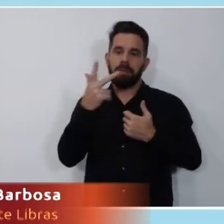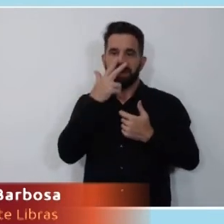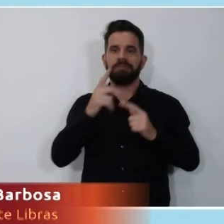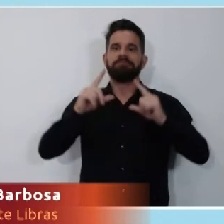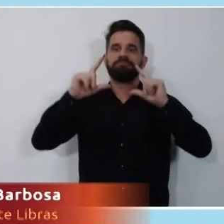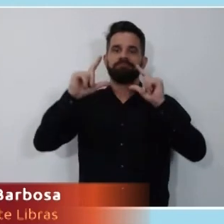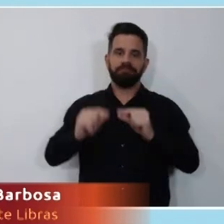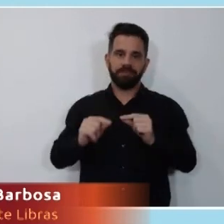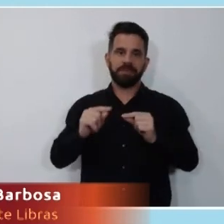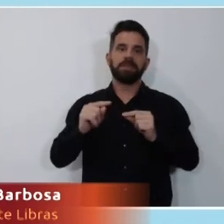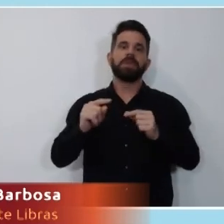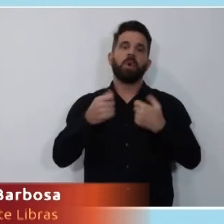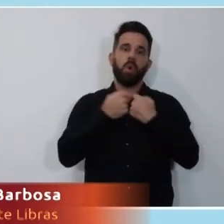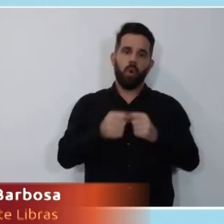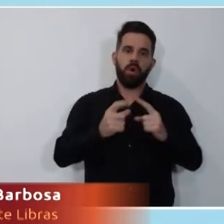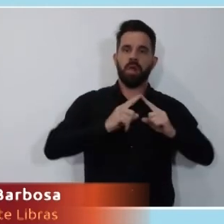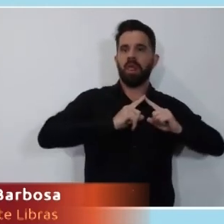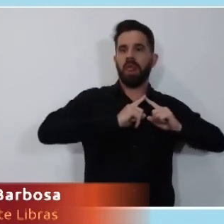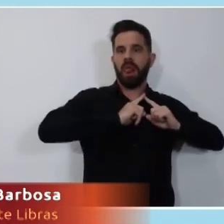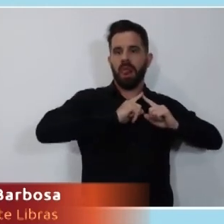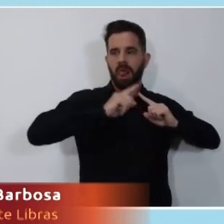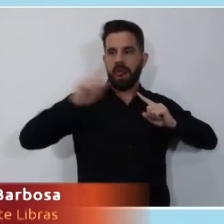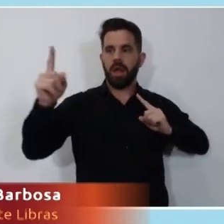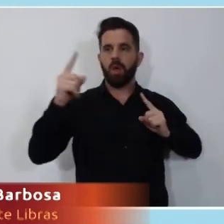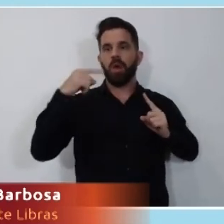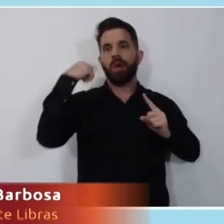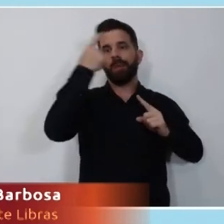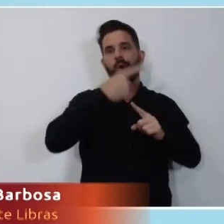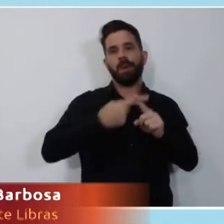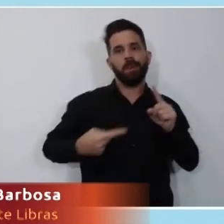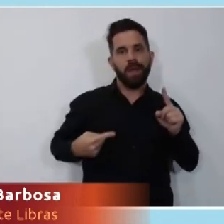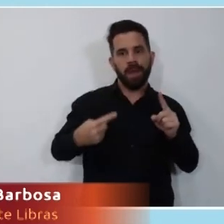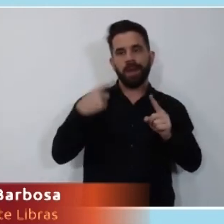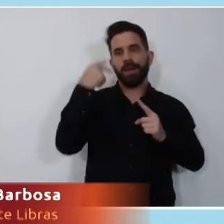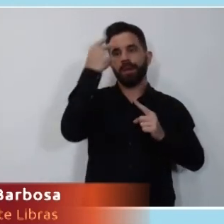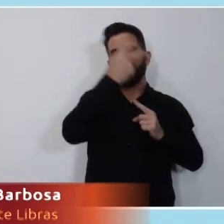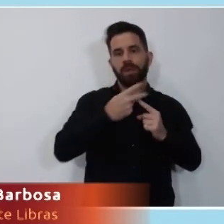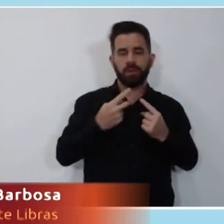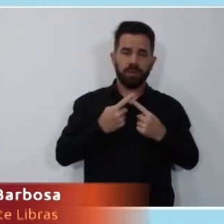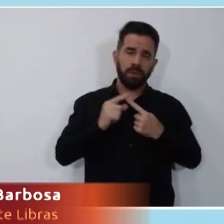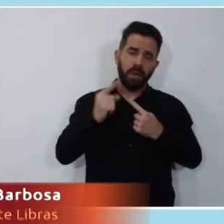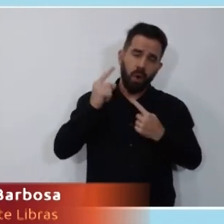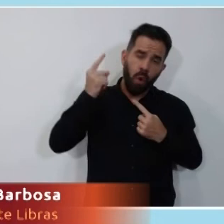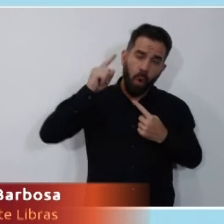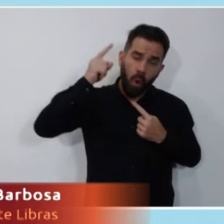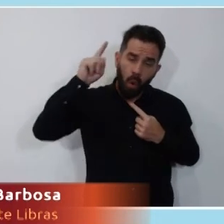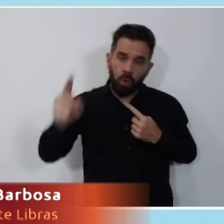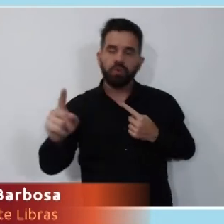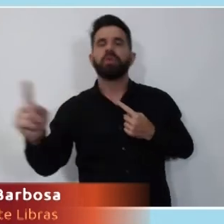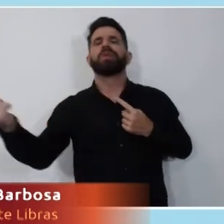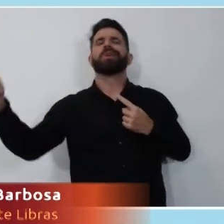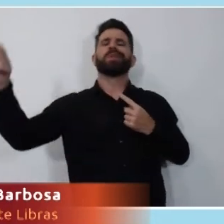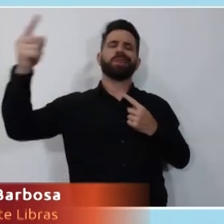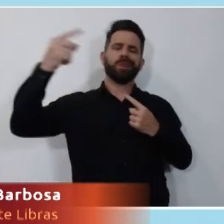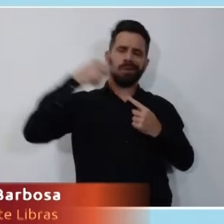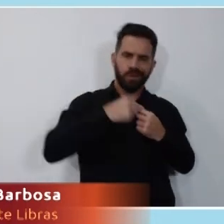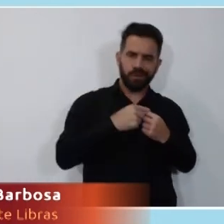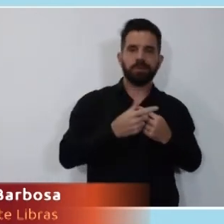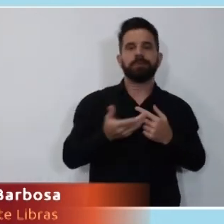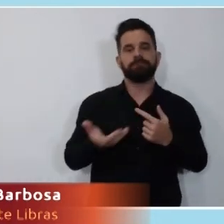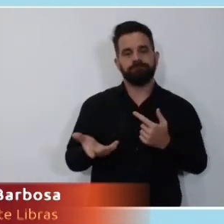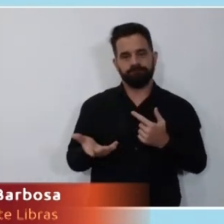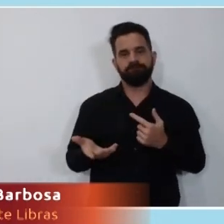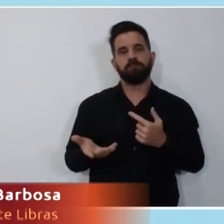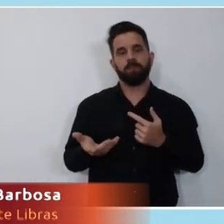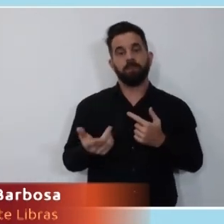ficar pendurado, chacoalhando num ônibus aí, 1h30, 2 horas, indo lá para longe, depois voltando, depois trabalha e volta lá para longe. Então, assim,